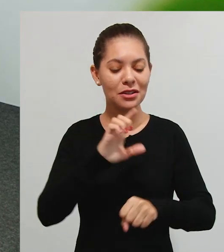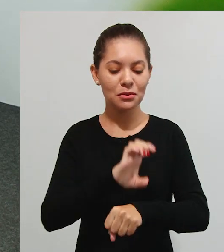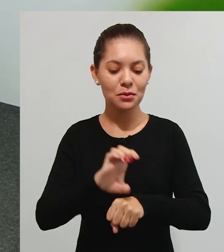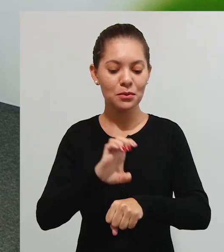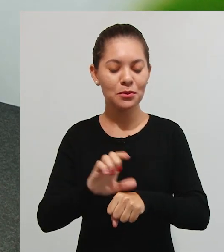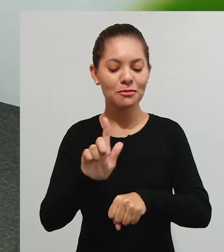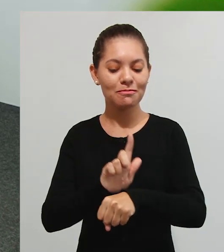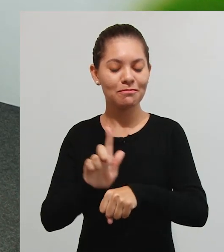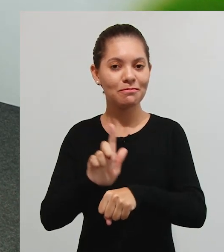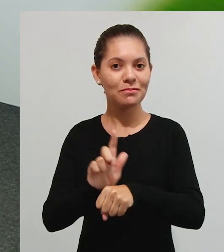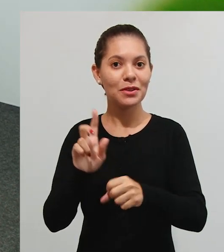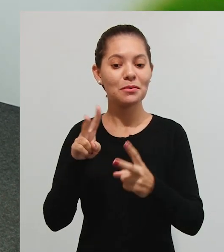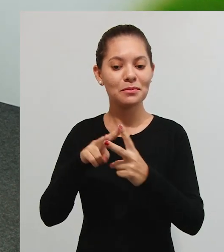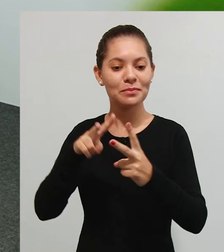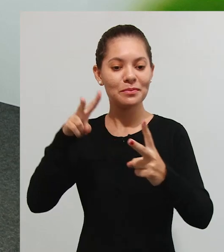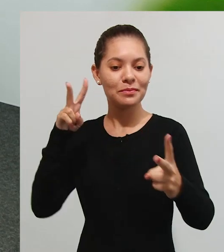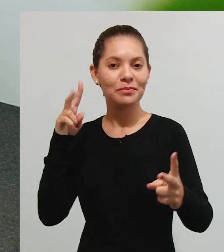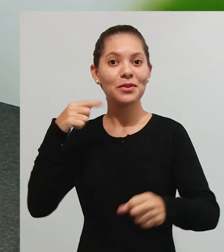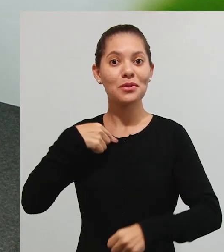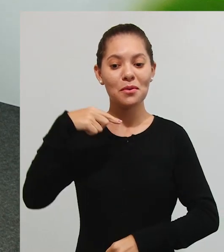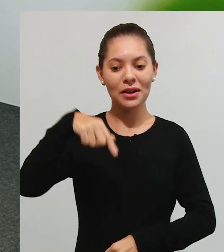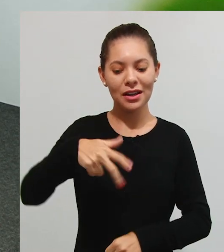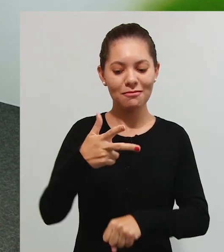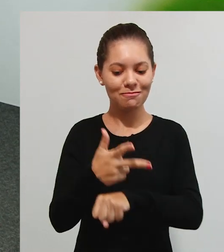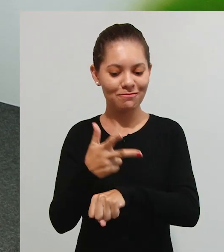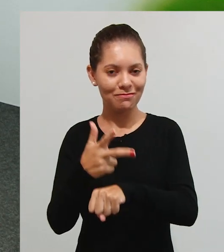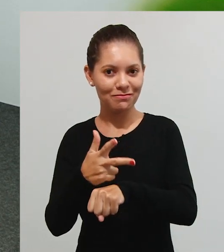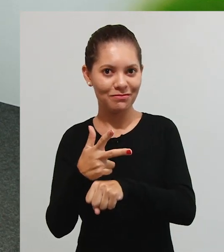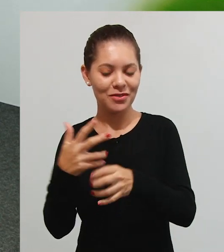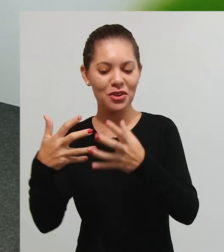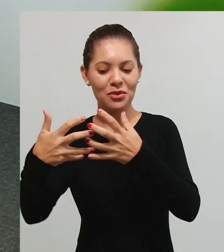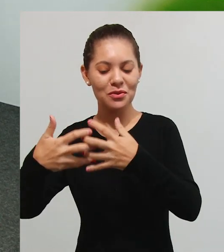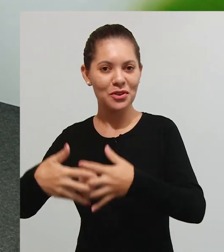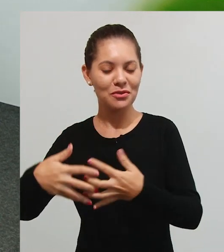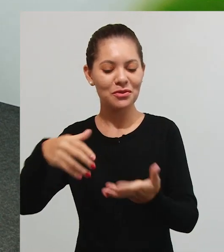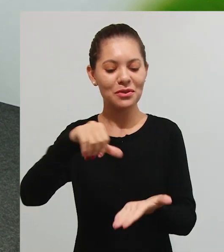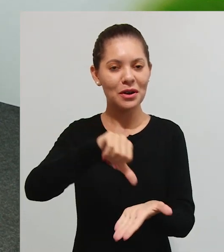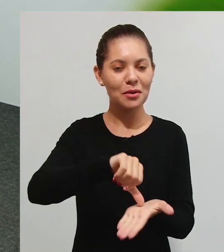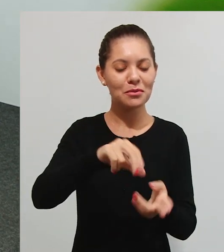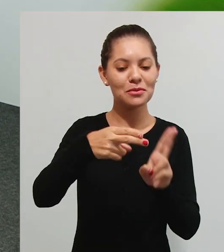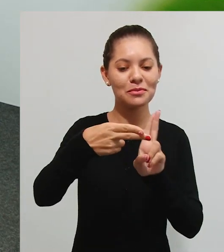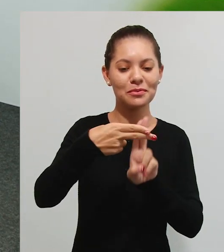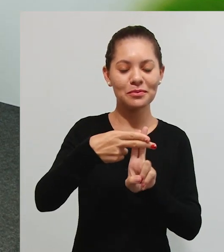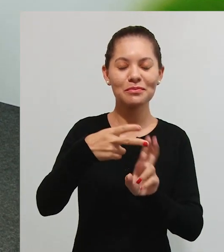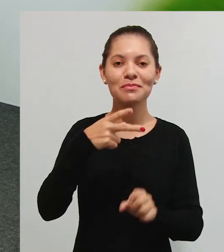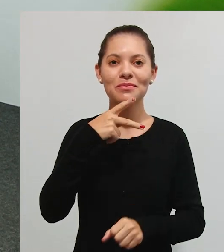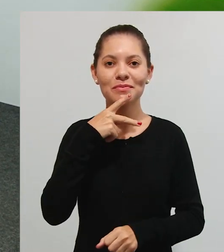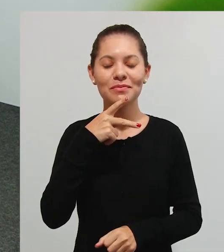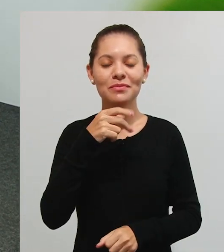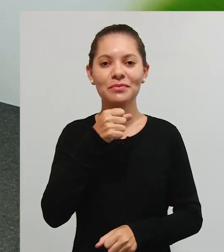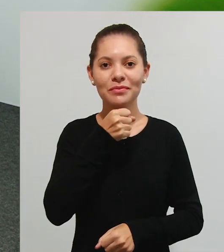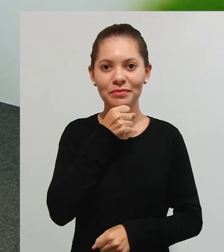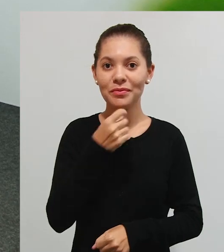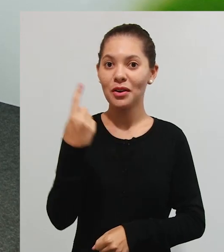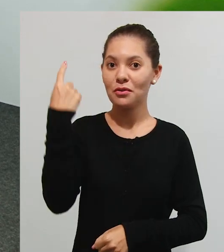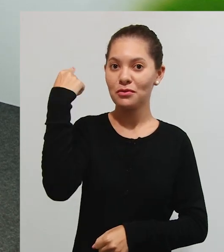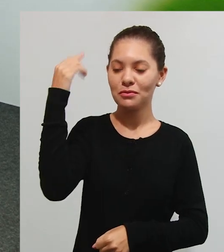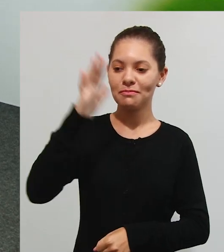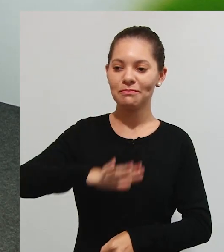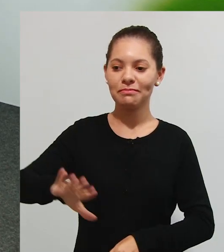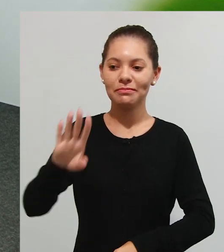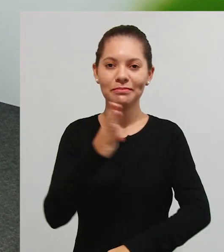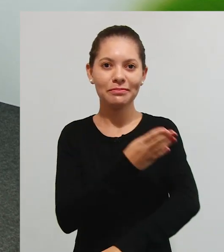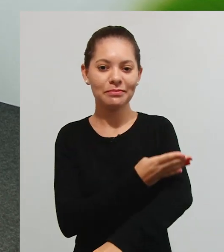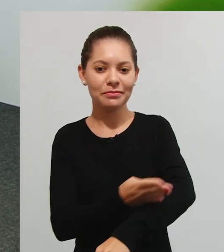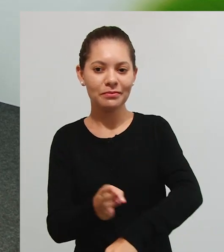EAD. Estou aqui no estúdio de gravações do IFRO, campus Porto Velho, Zona Norte. Ao fundo, temos uma parede